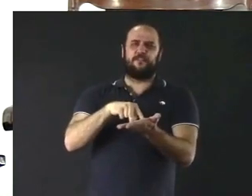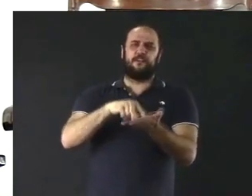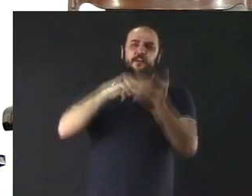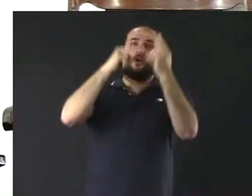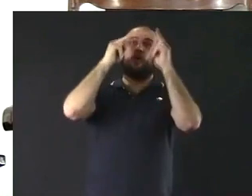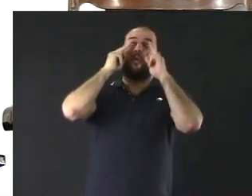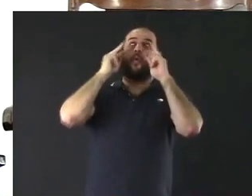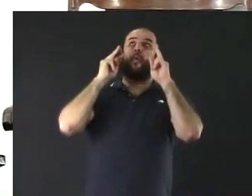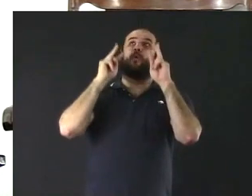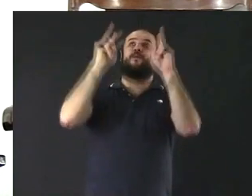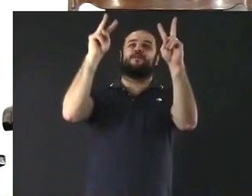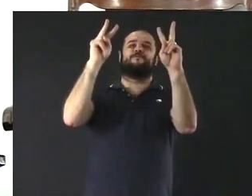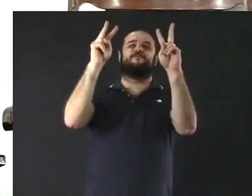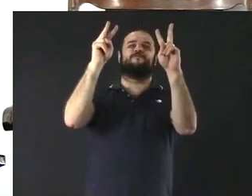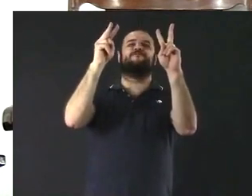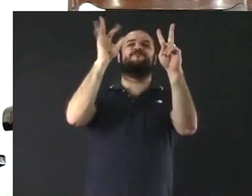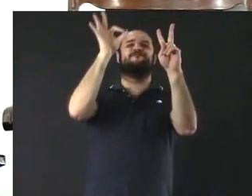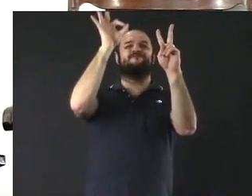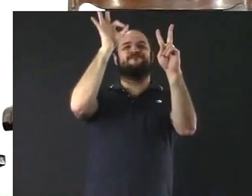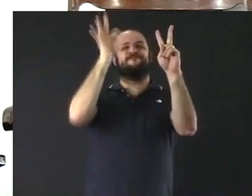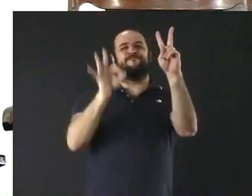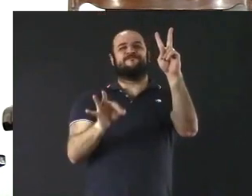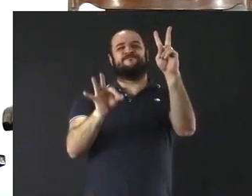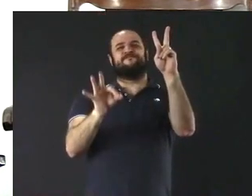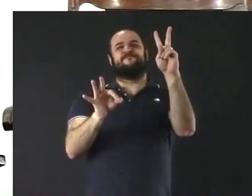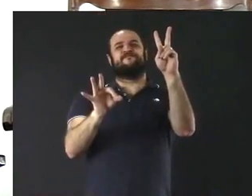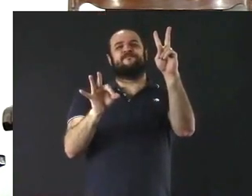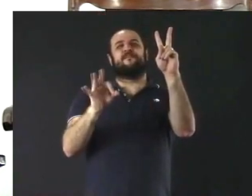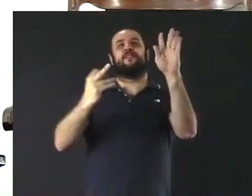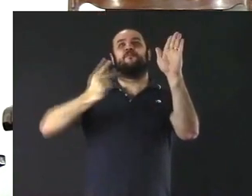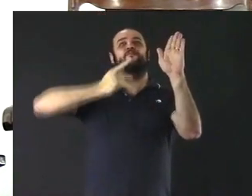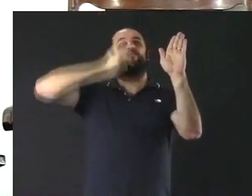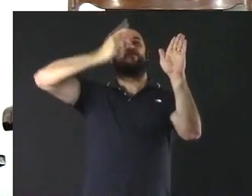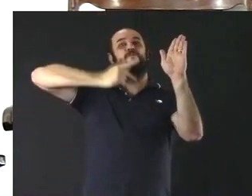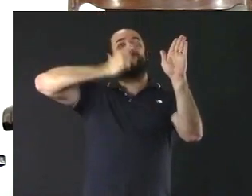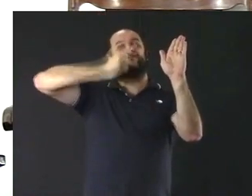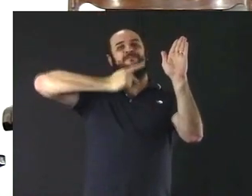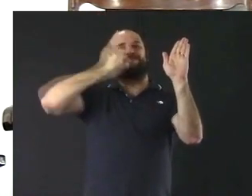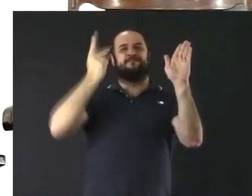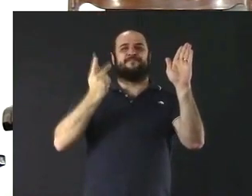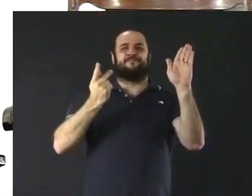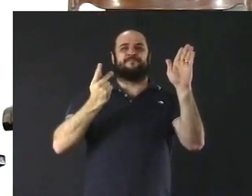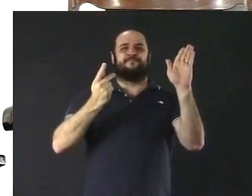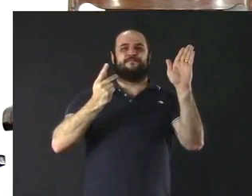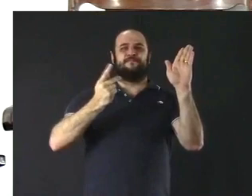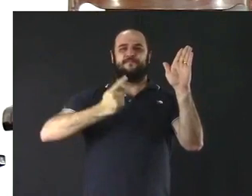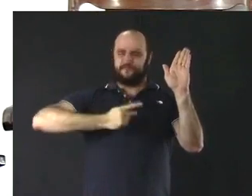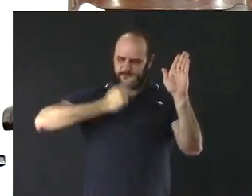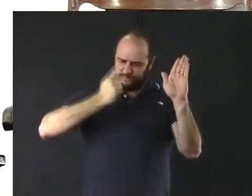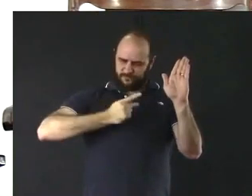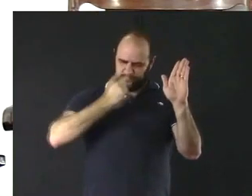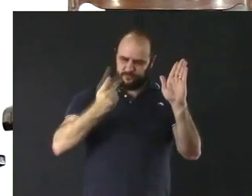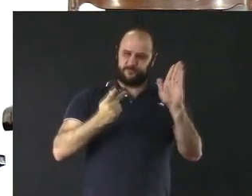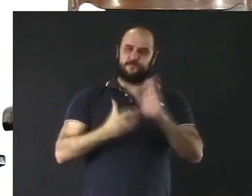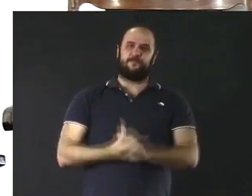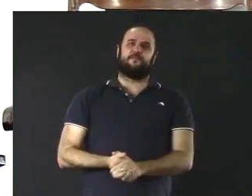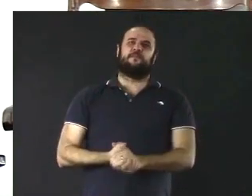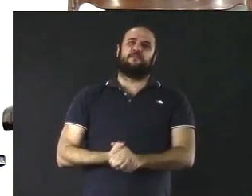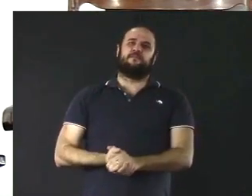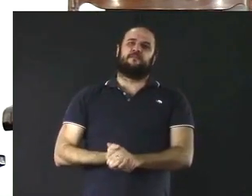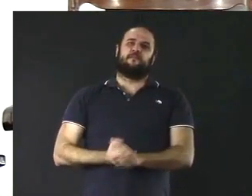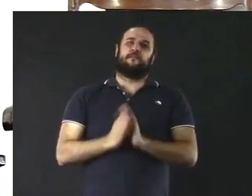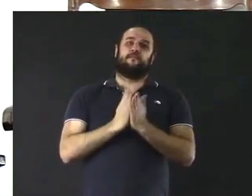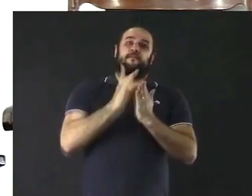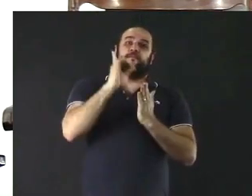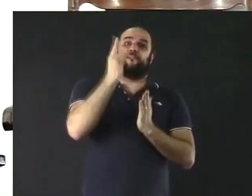olhando justamente para a promessa. Para a promessa. O texto vai dizer que